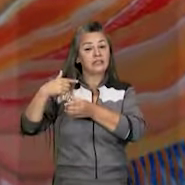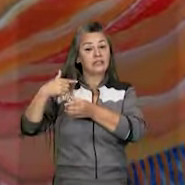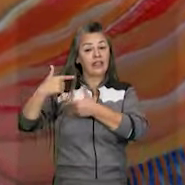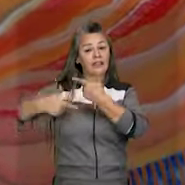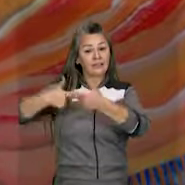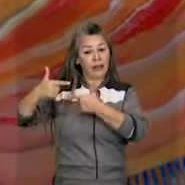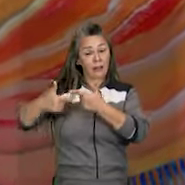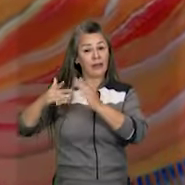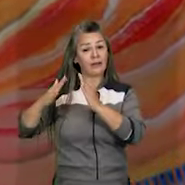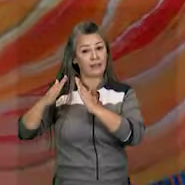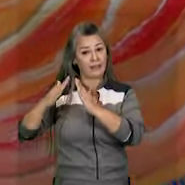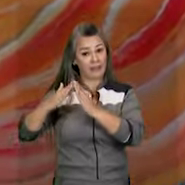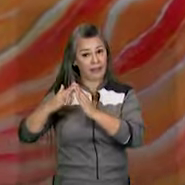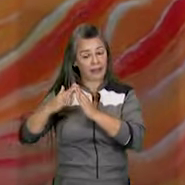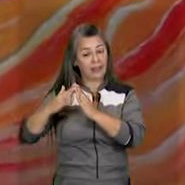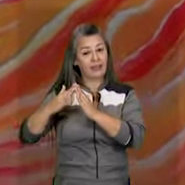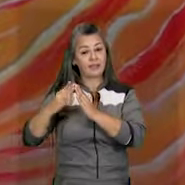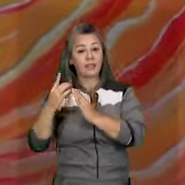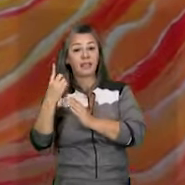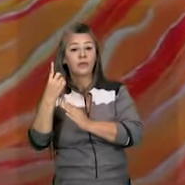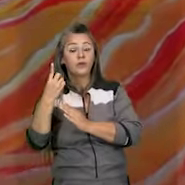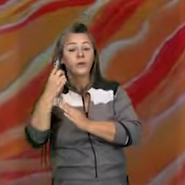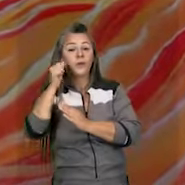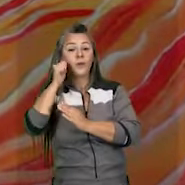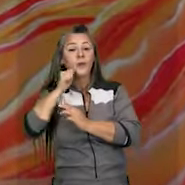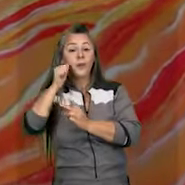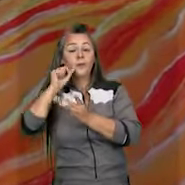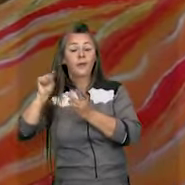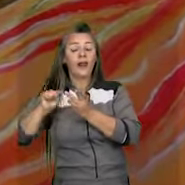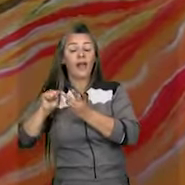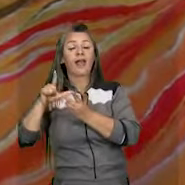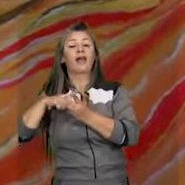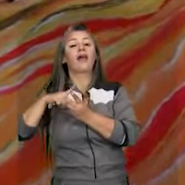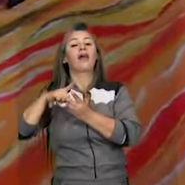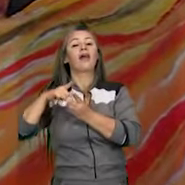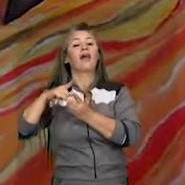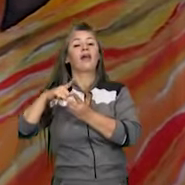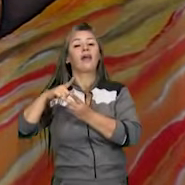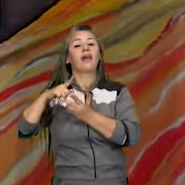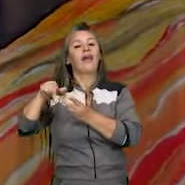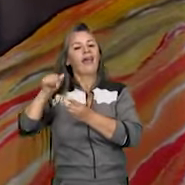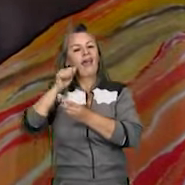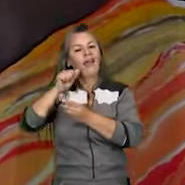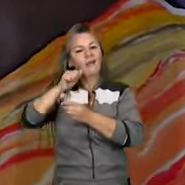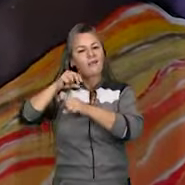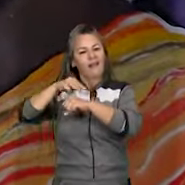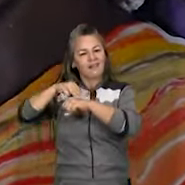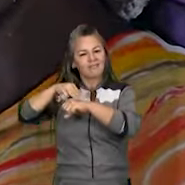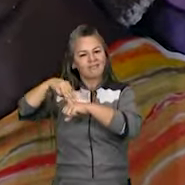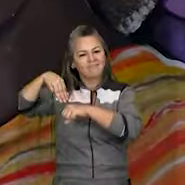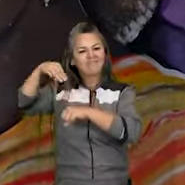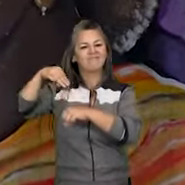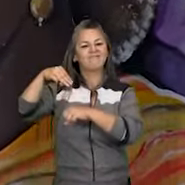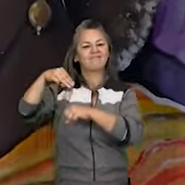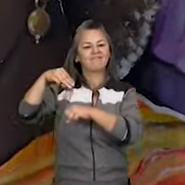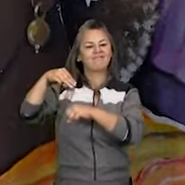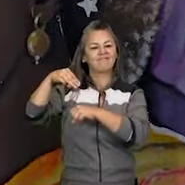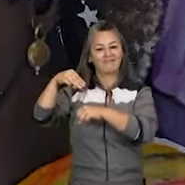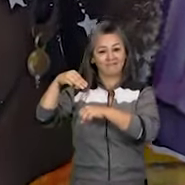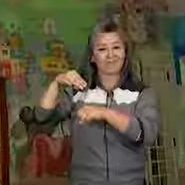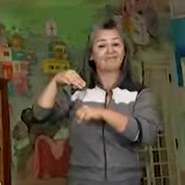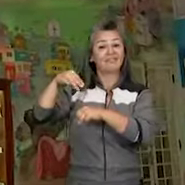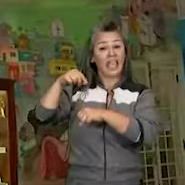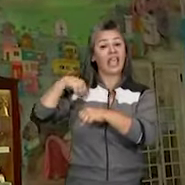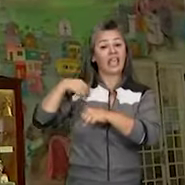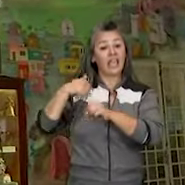Josimeire Alves, né? Então, nós representamos aqui histórias dessas mulheres em comparação com a história de Maria, mãe de